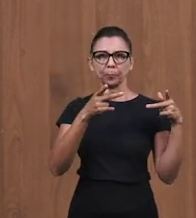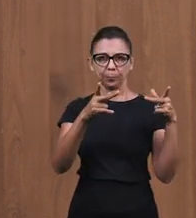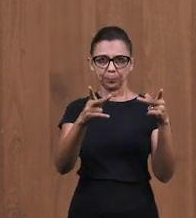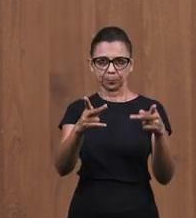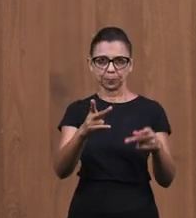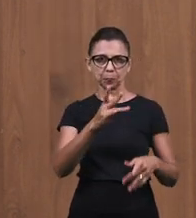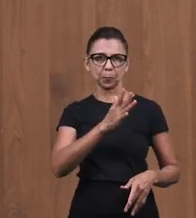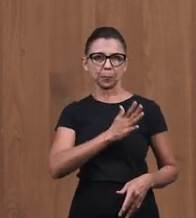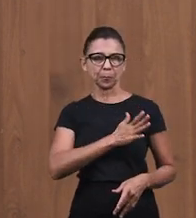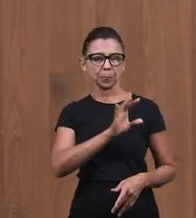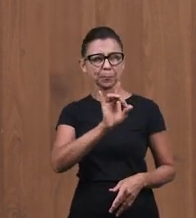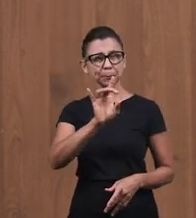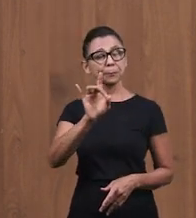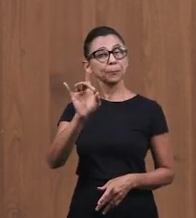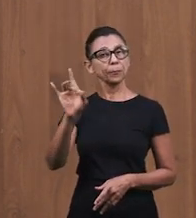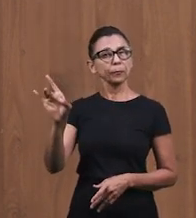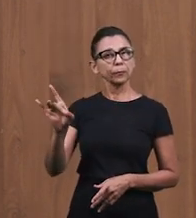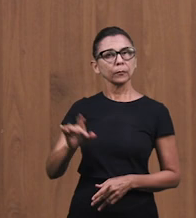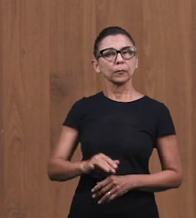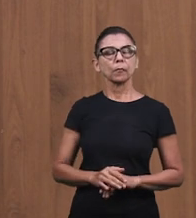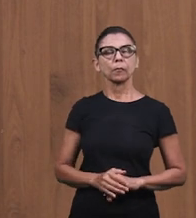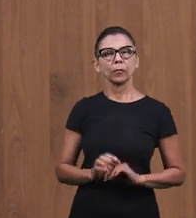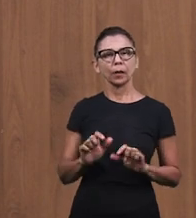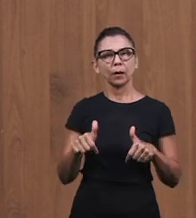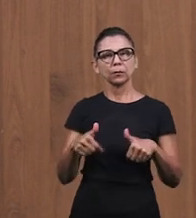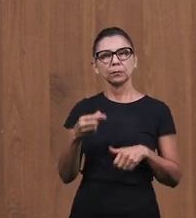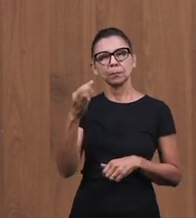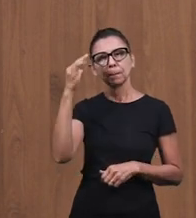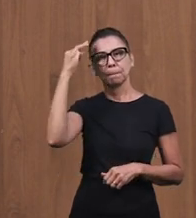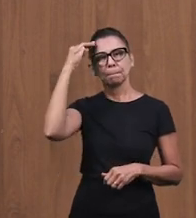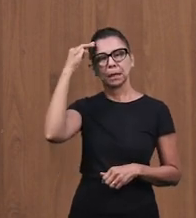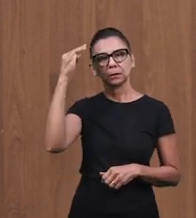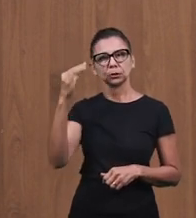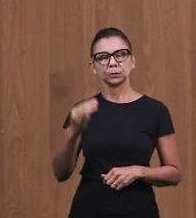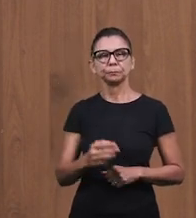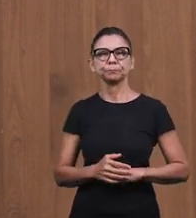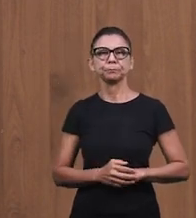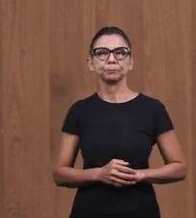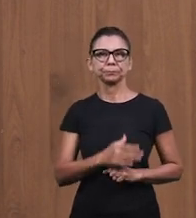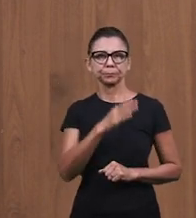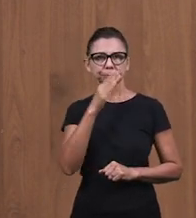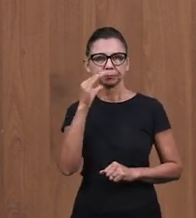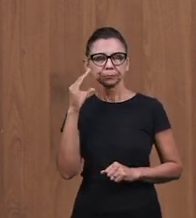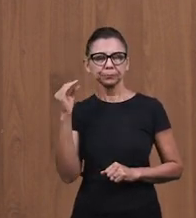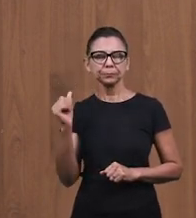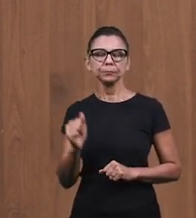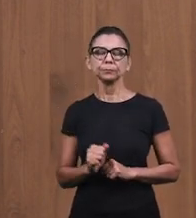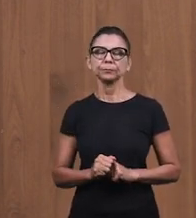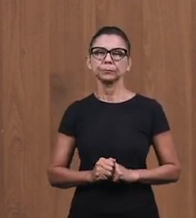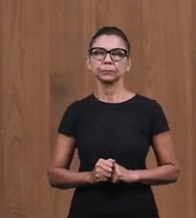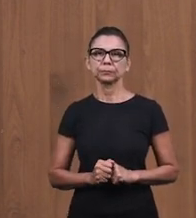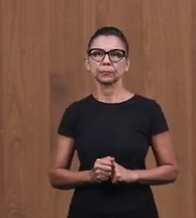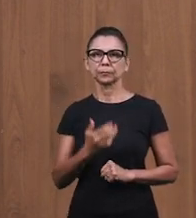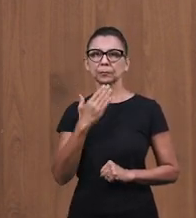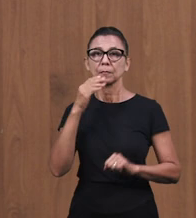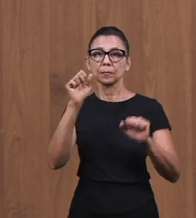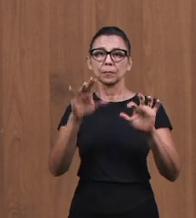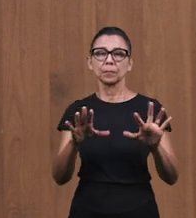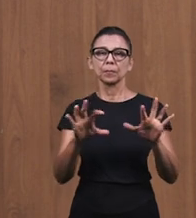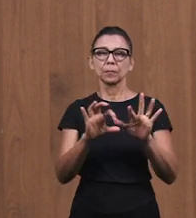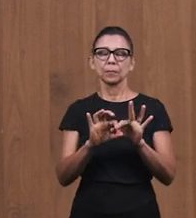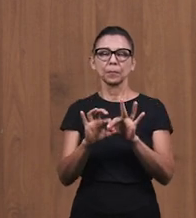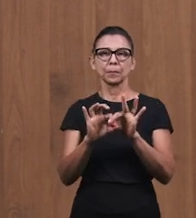visite os nossos corações, haja, Senhor, nas mentes dos Teus adolescentes, trazendo, Senhor, uma bênção de